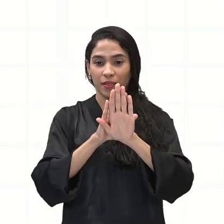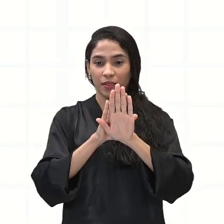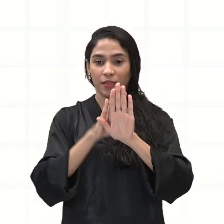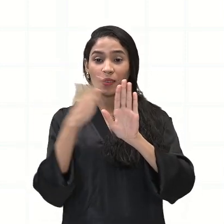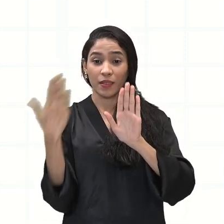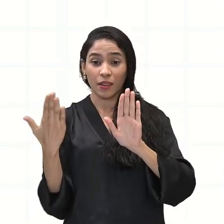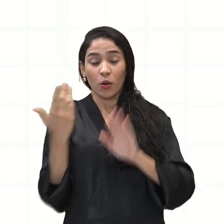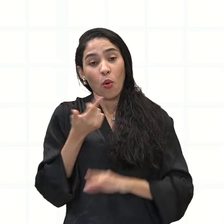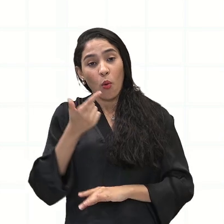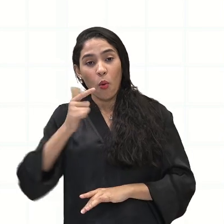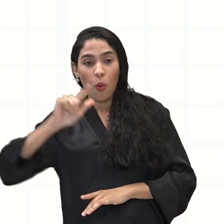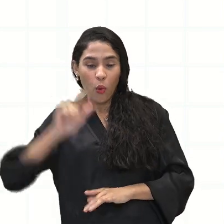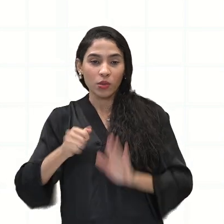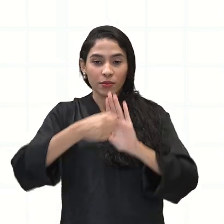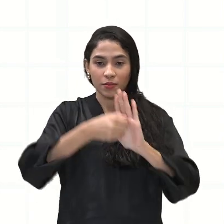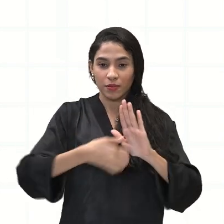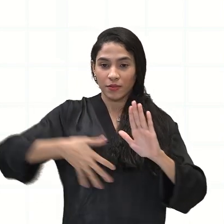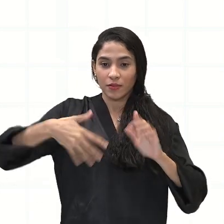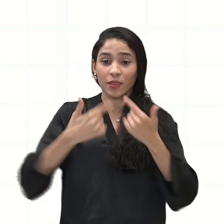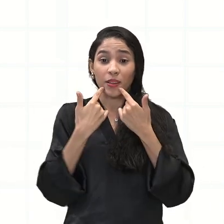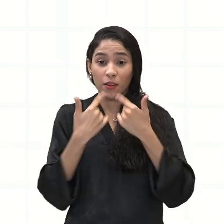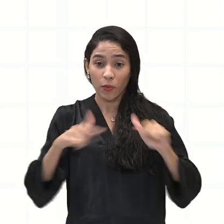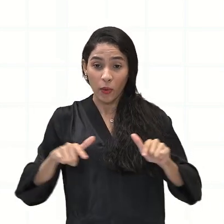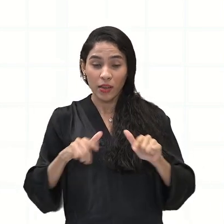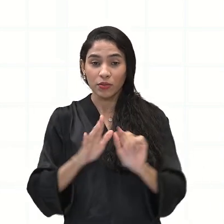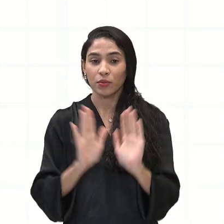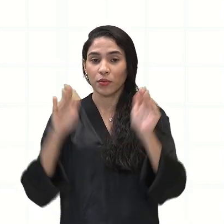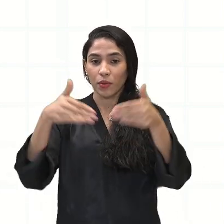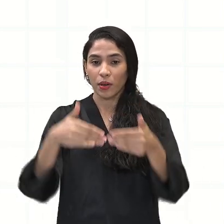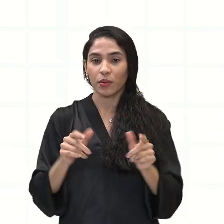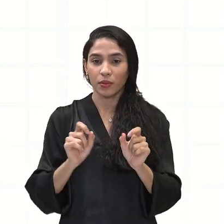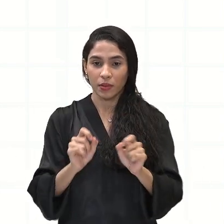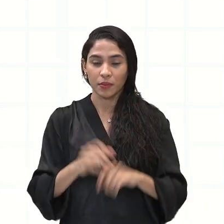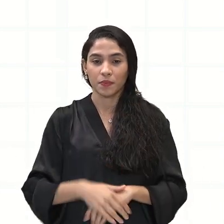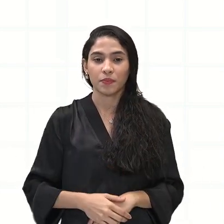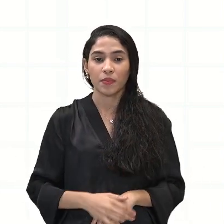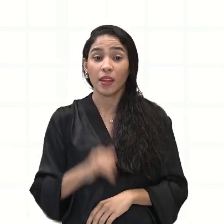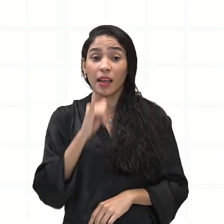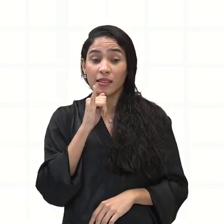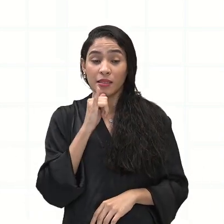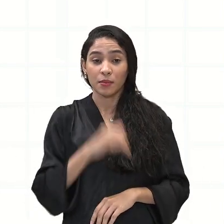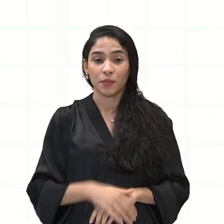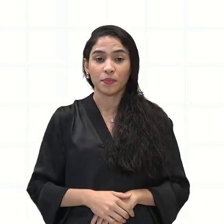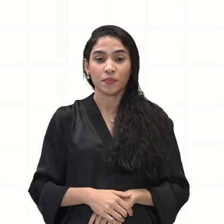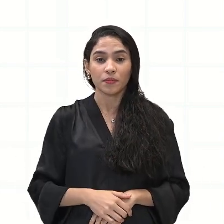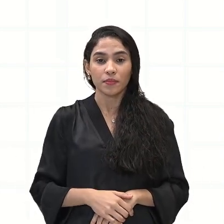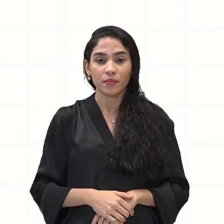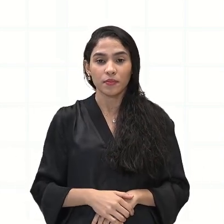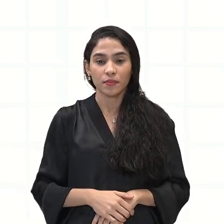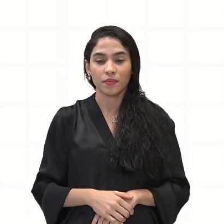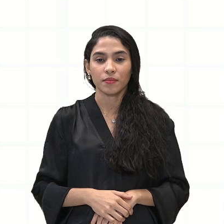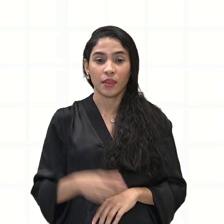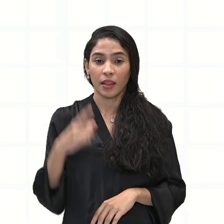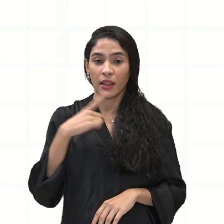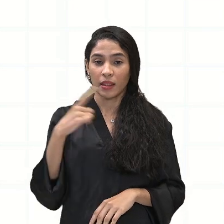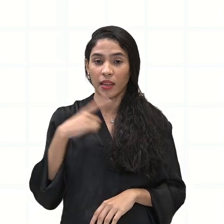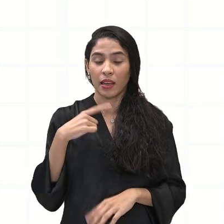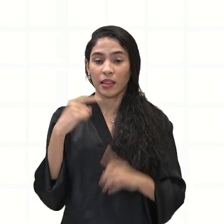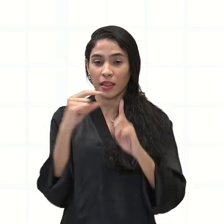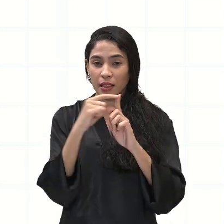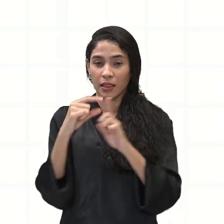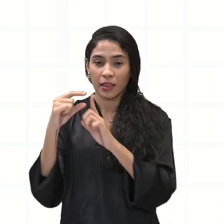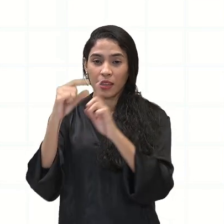de linguagem que trabalha com... vamos ver o conceito aqui. Ocorre quando há o emprego de termos